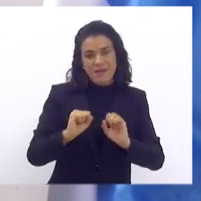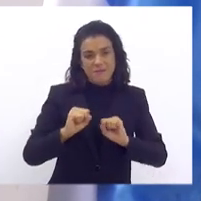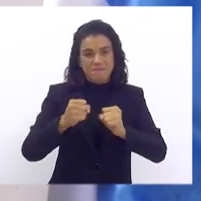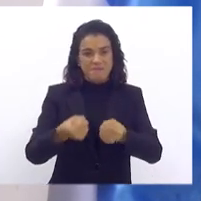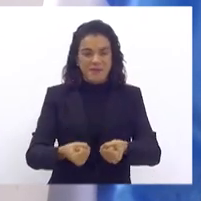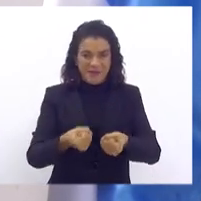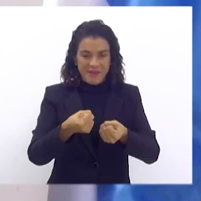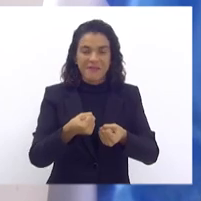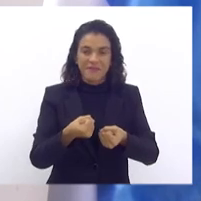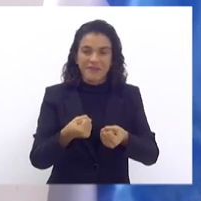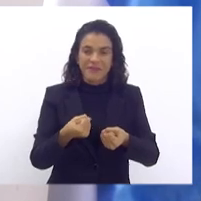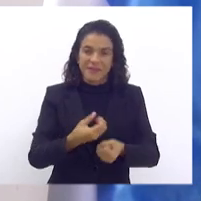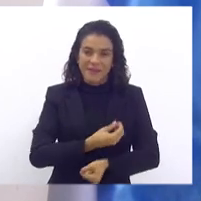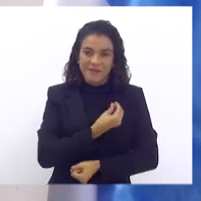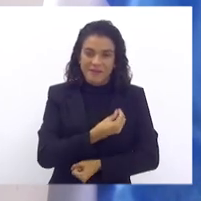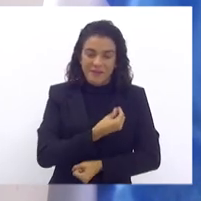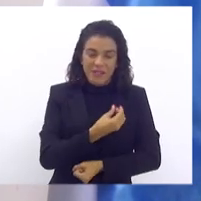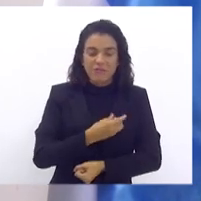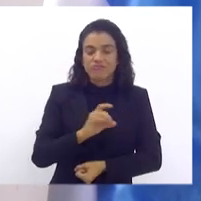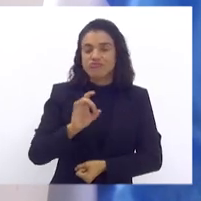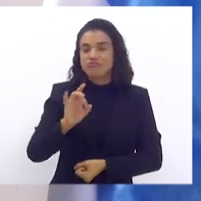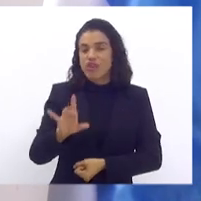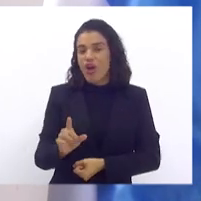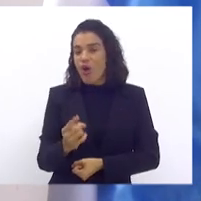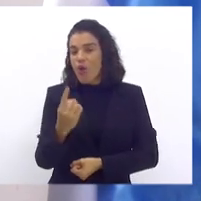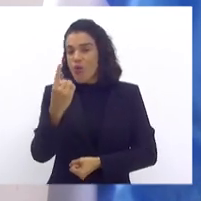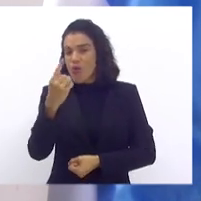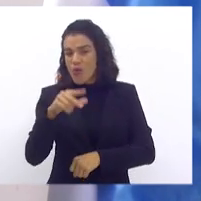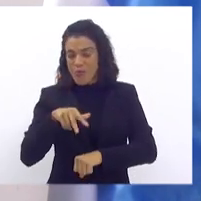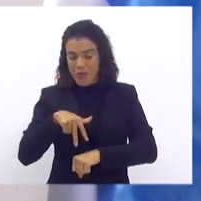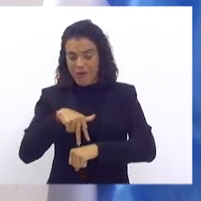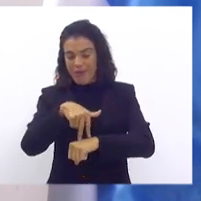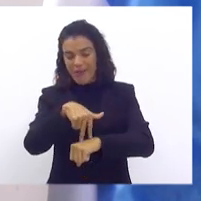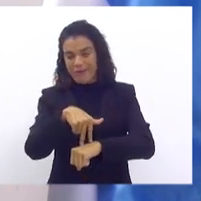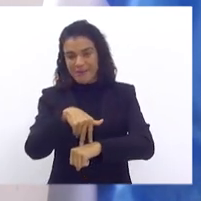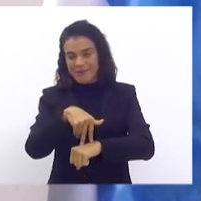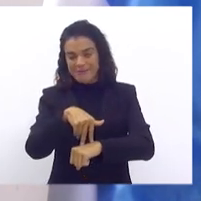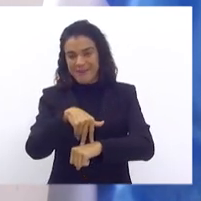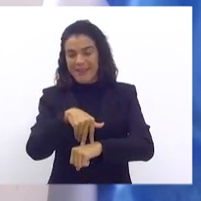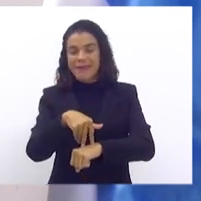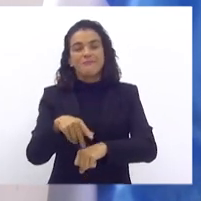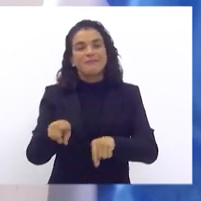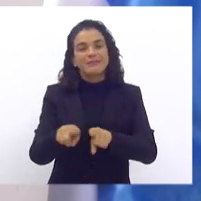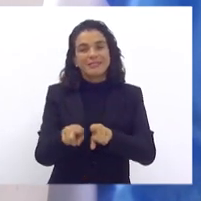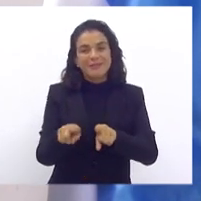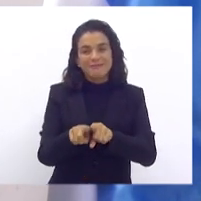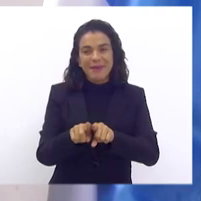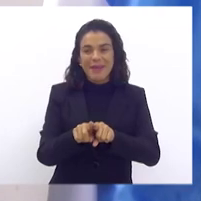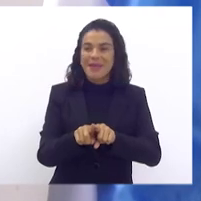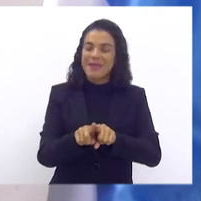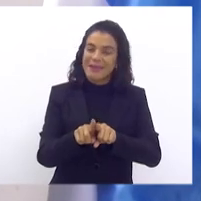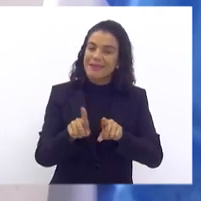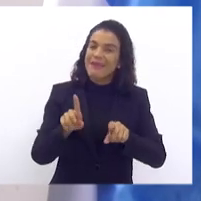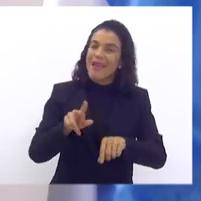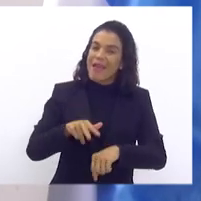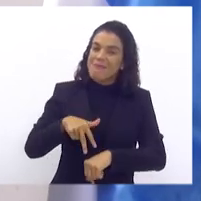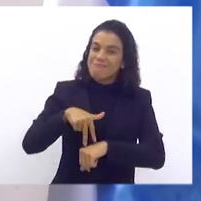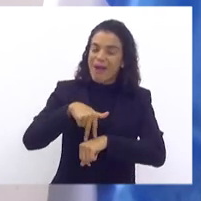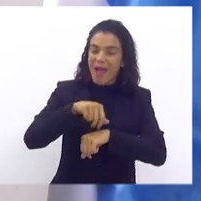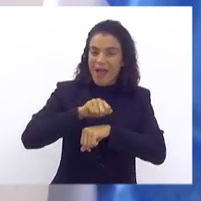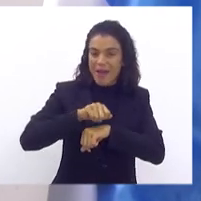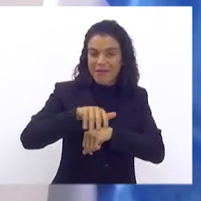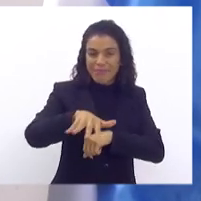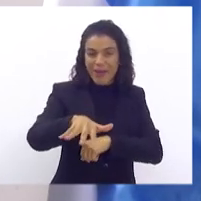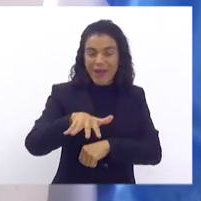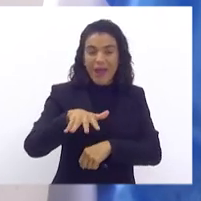dimensão muito grande. Não é apenas o seu protagonismo, né? É o protagonismo de um tema que aflige